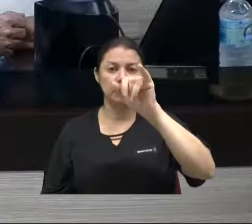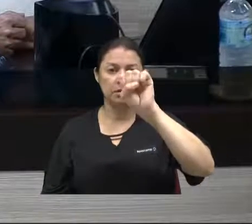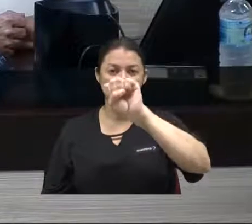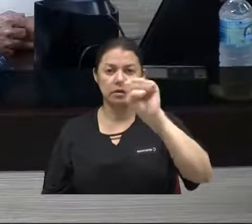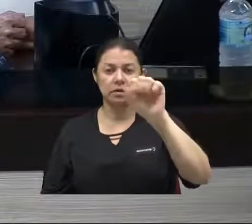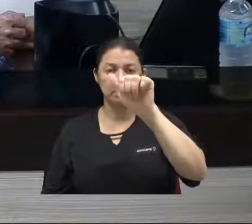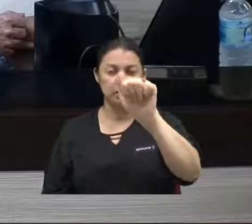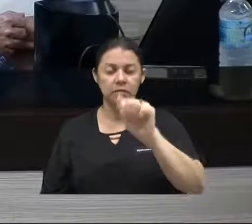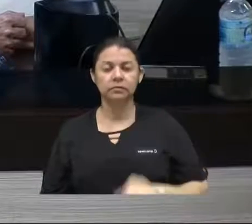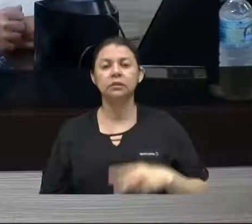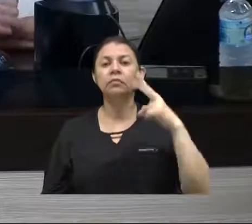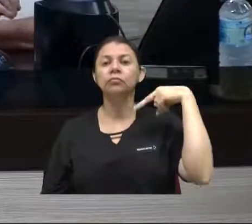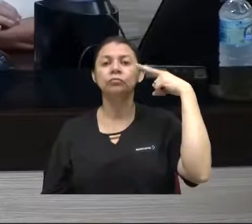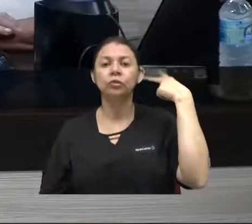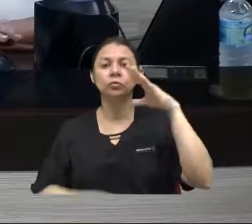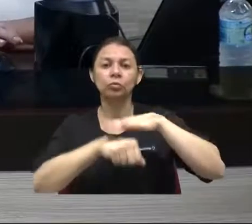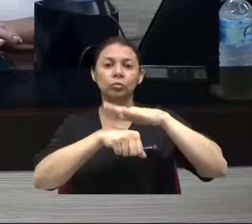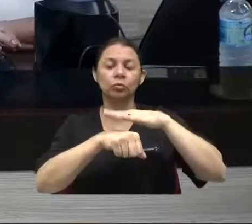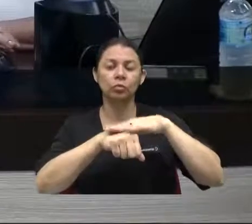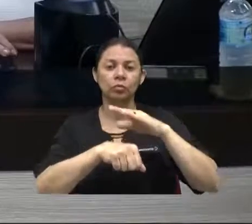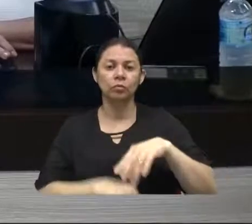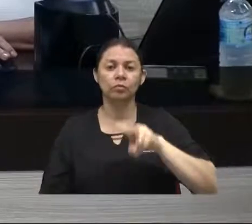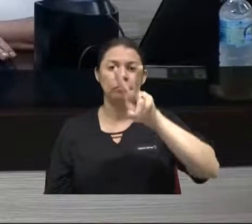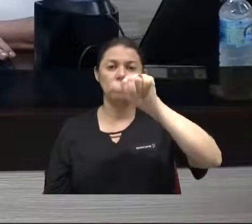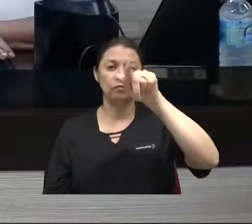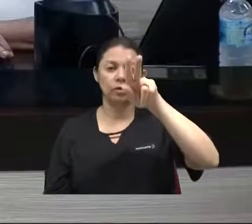vereador Wagner Barbosa. Em discussão?